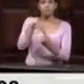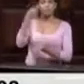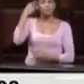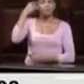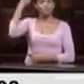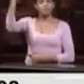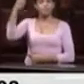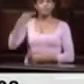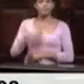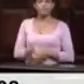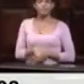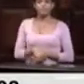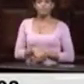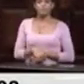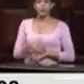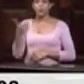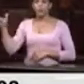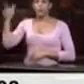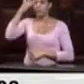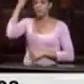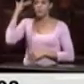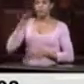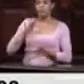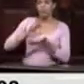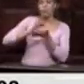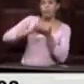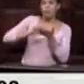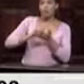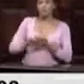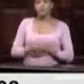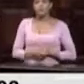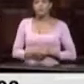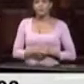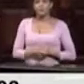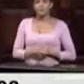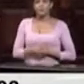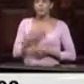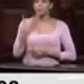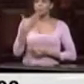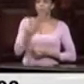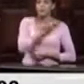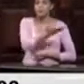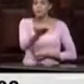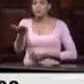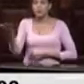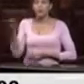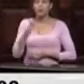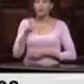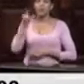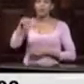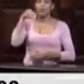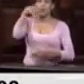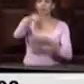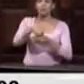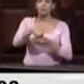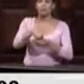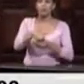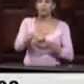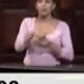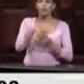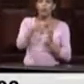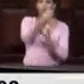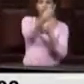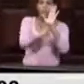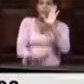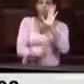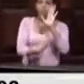ideia alheia. Então, o que eu estou pedindo é que volte ao texto que era